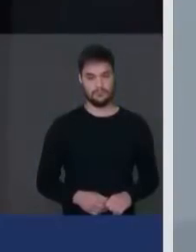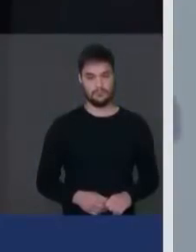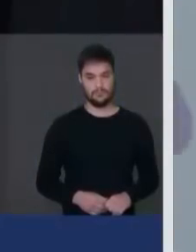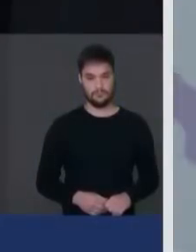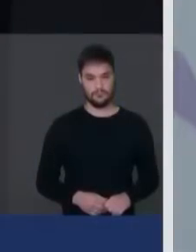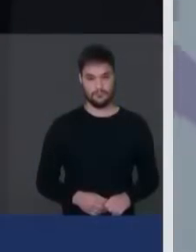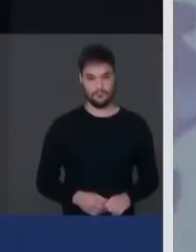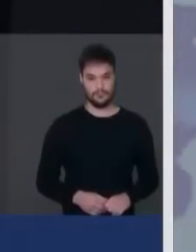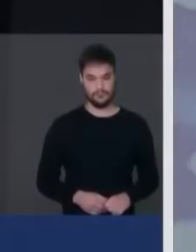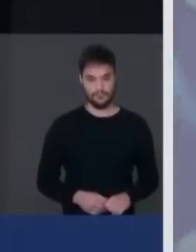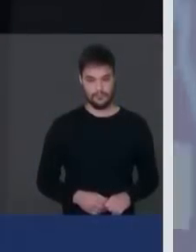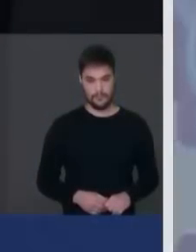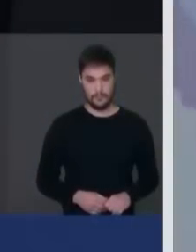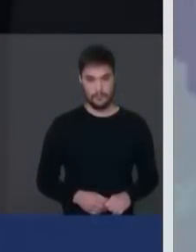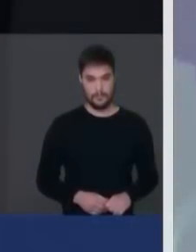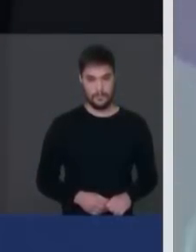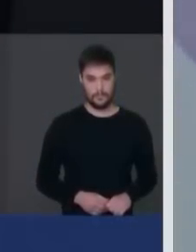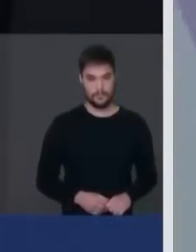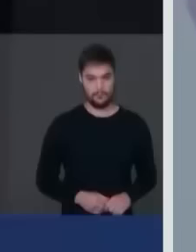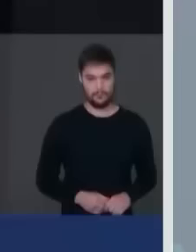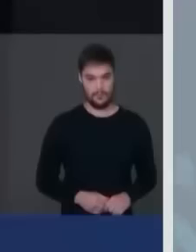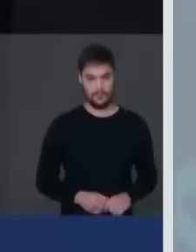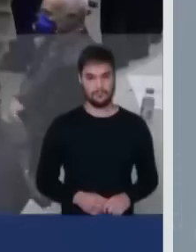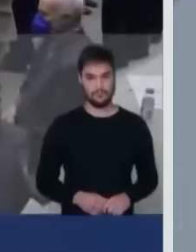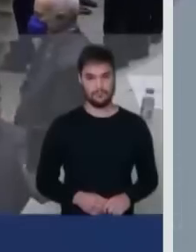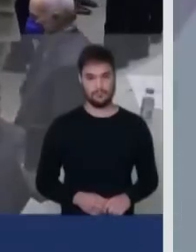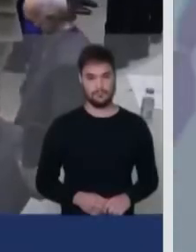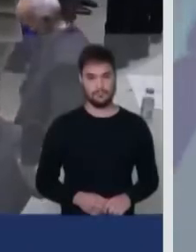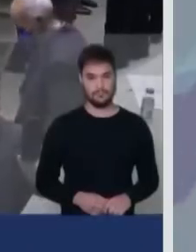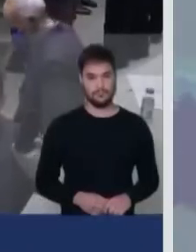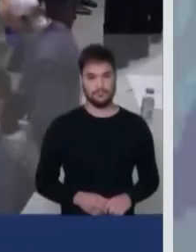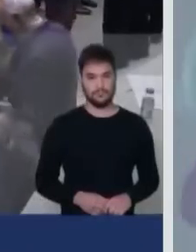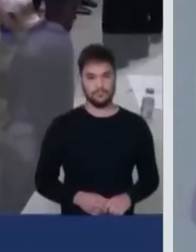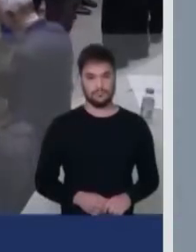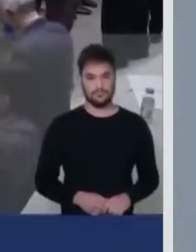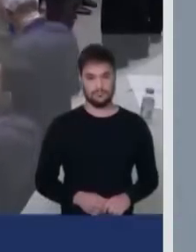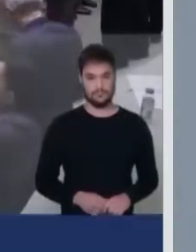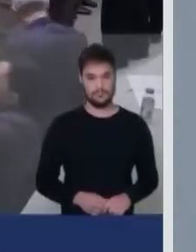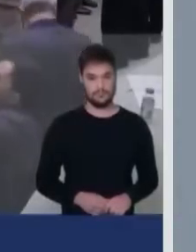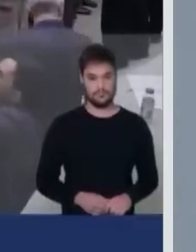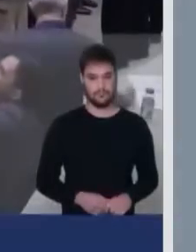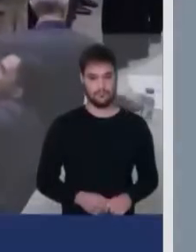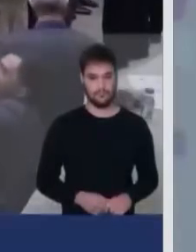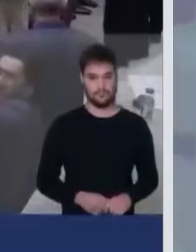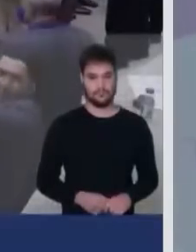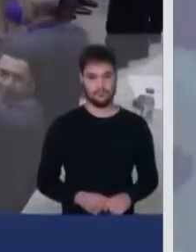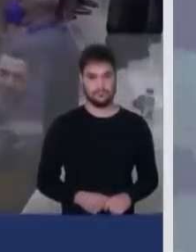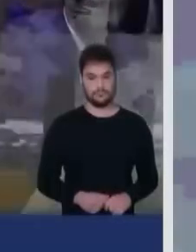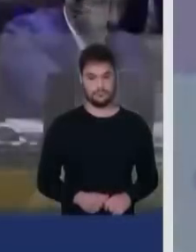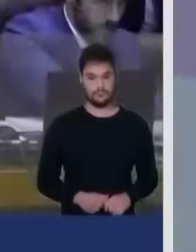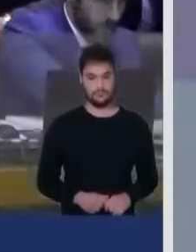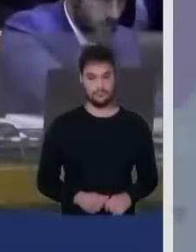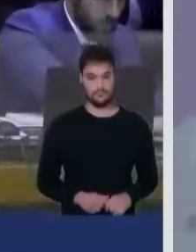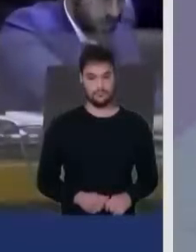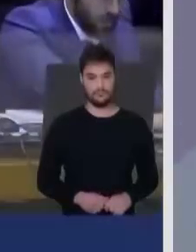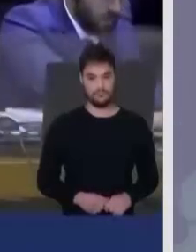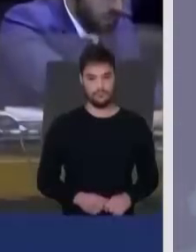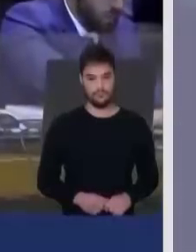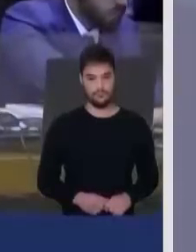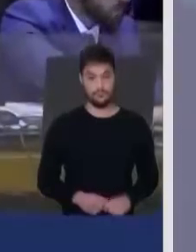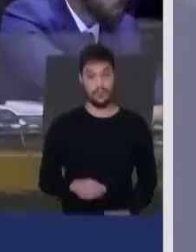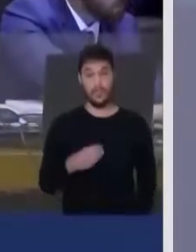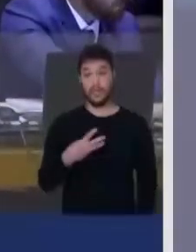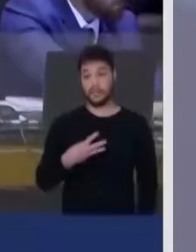das propriedades brasileiras que vivem aí numa dificuldade enorme para a subsistência. Então tem uma